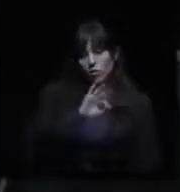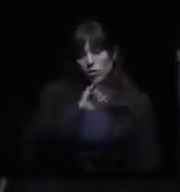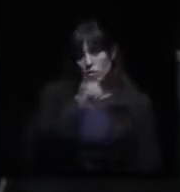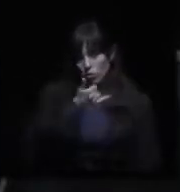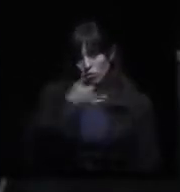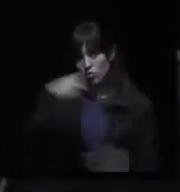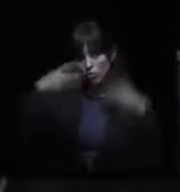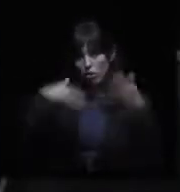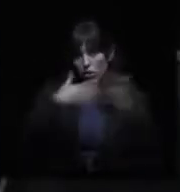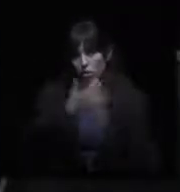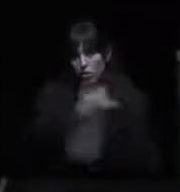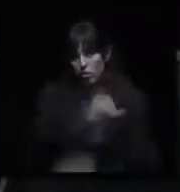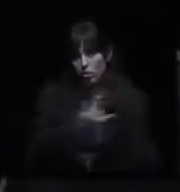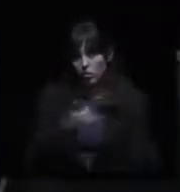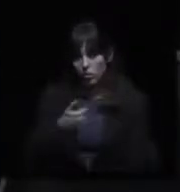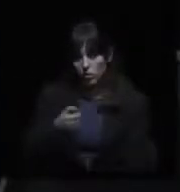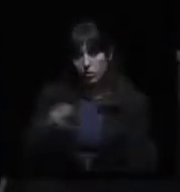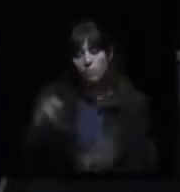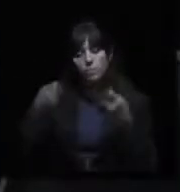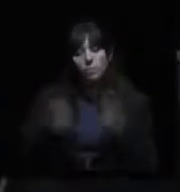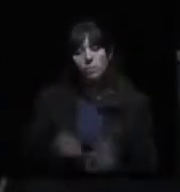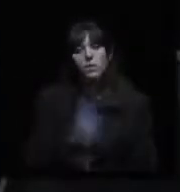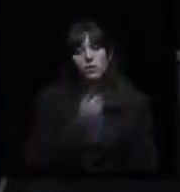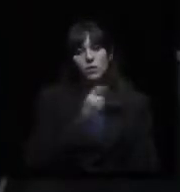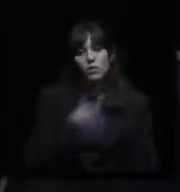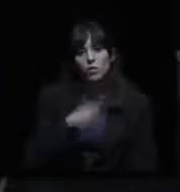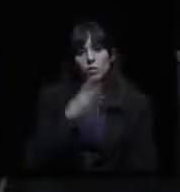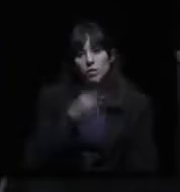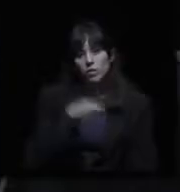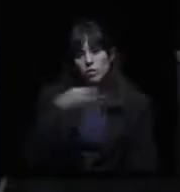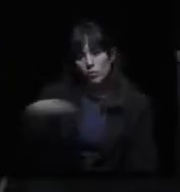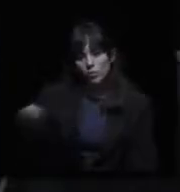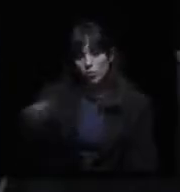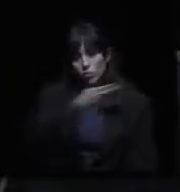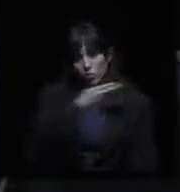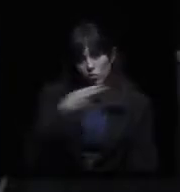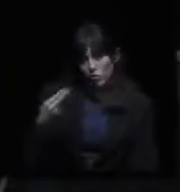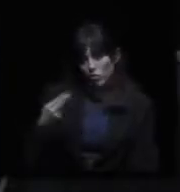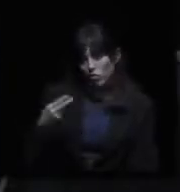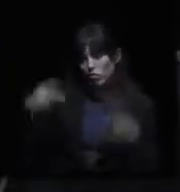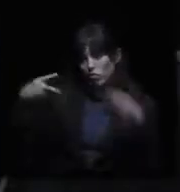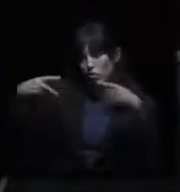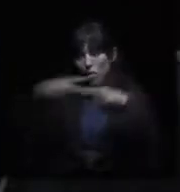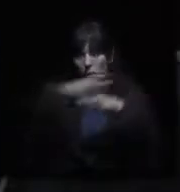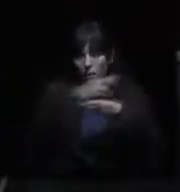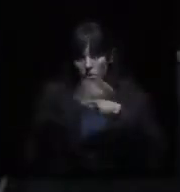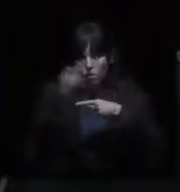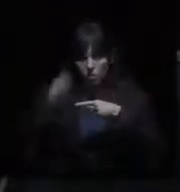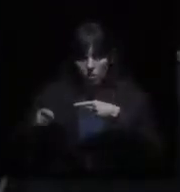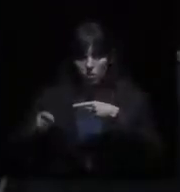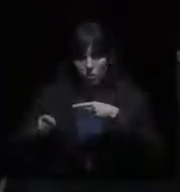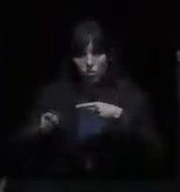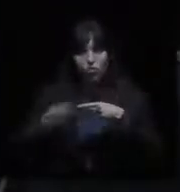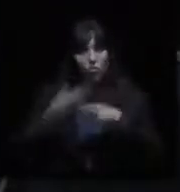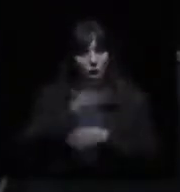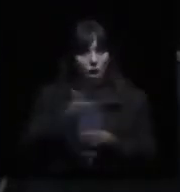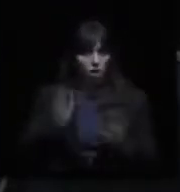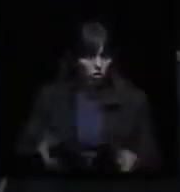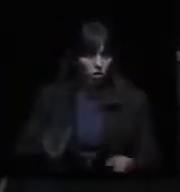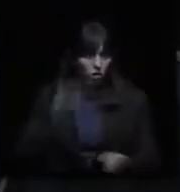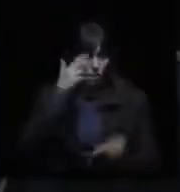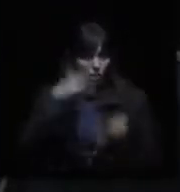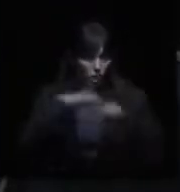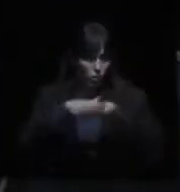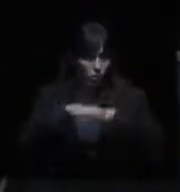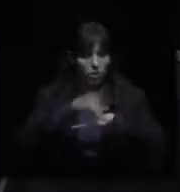2025, num investimento superior a 5,3 milhões de euros, sendo que às 33 câmaras de vídeo já instaladas no Bairro Alto